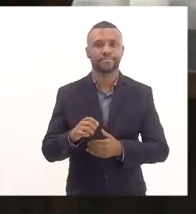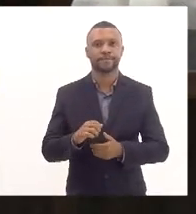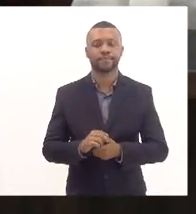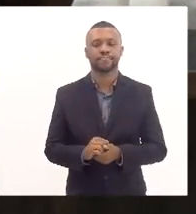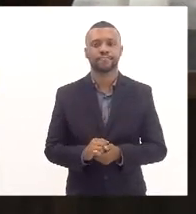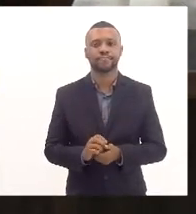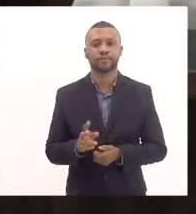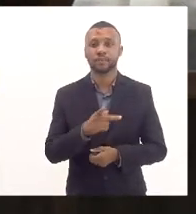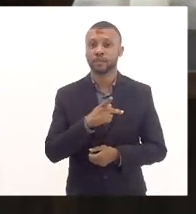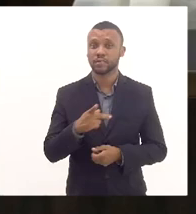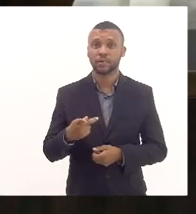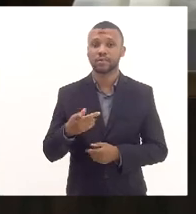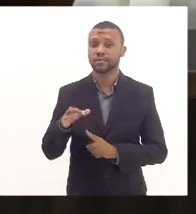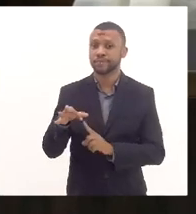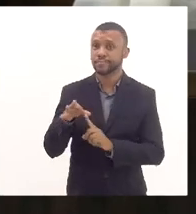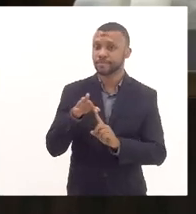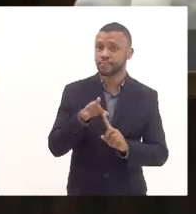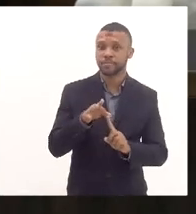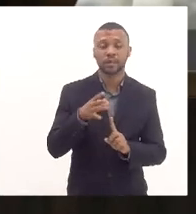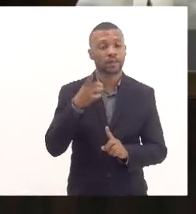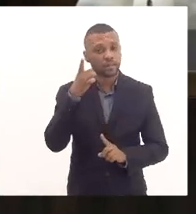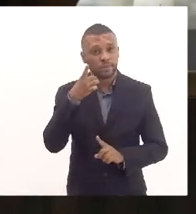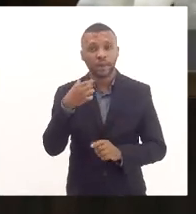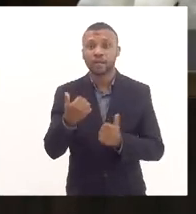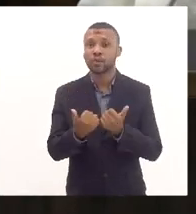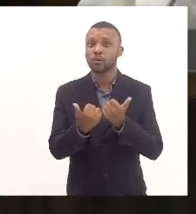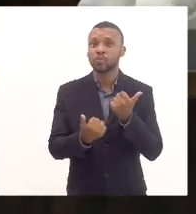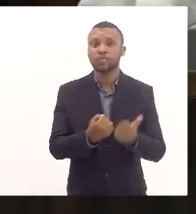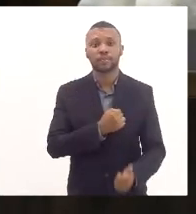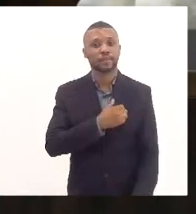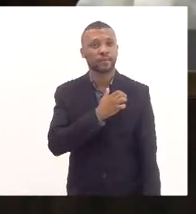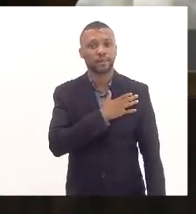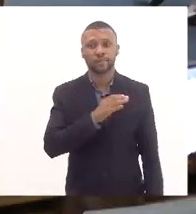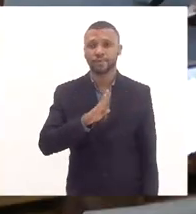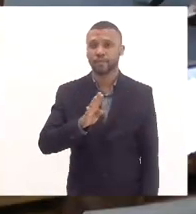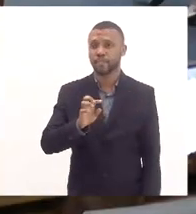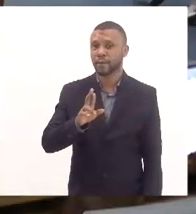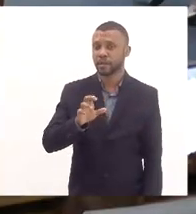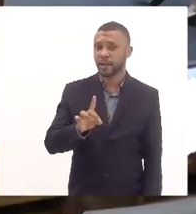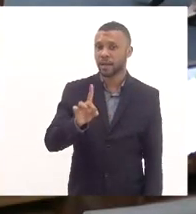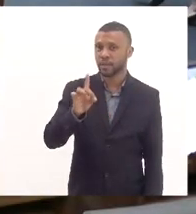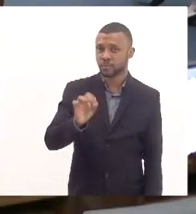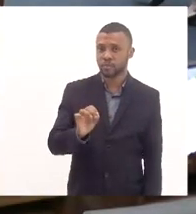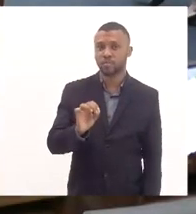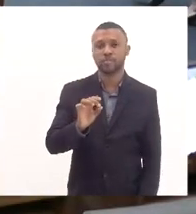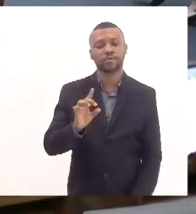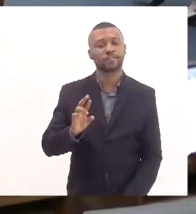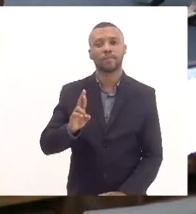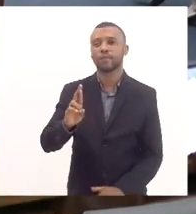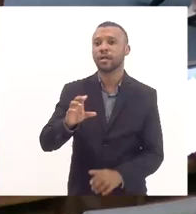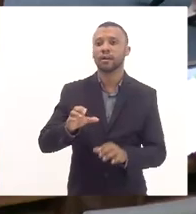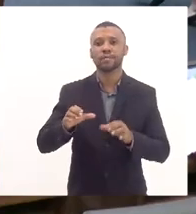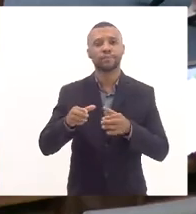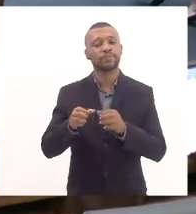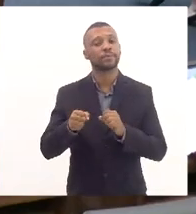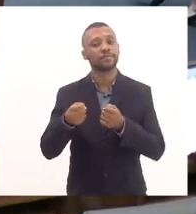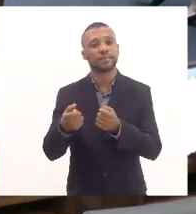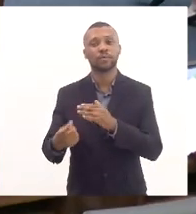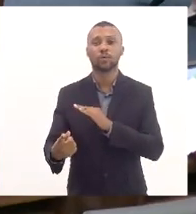a presidência adesiva na o deputado Subtenente Bernardes e pela comissão de Defesa do Consumidor